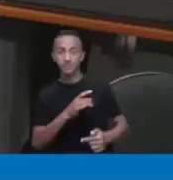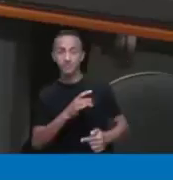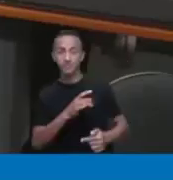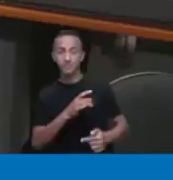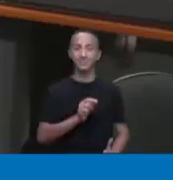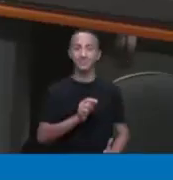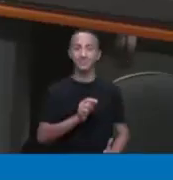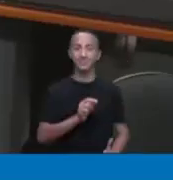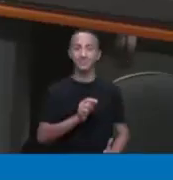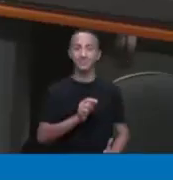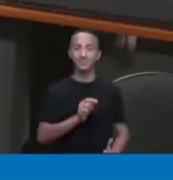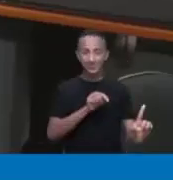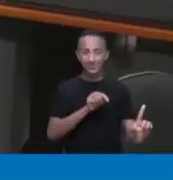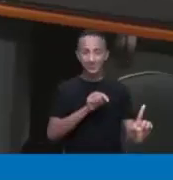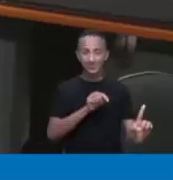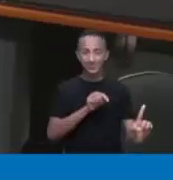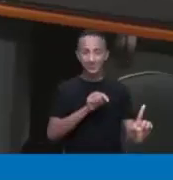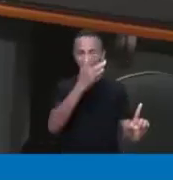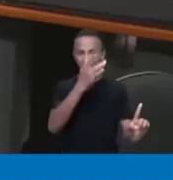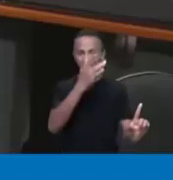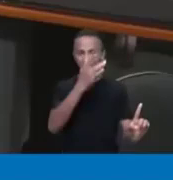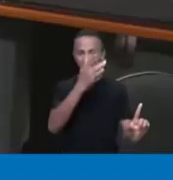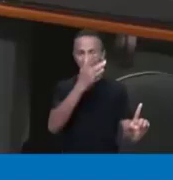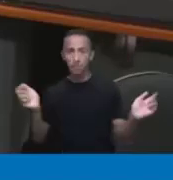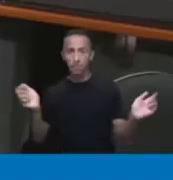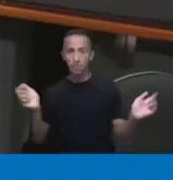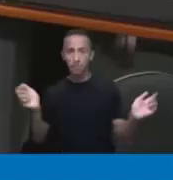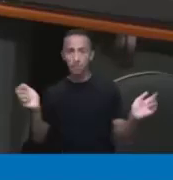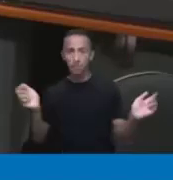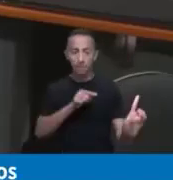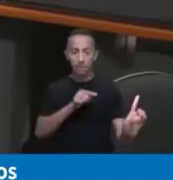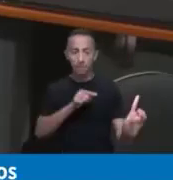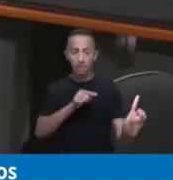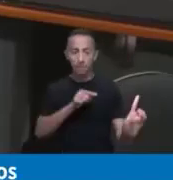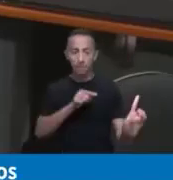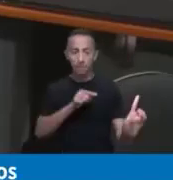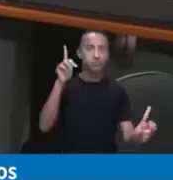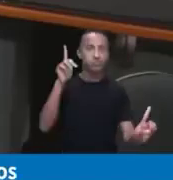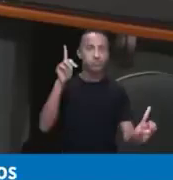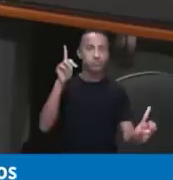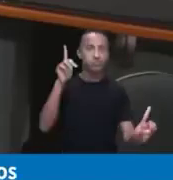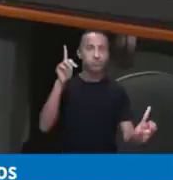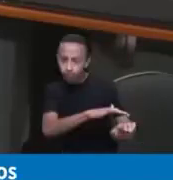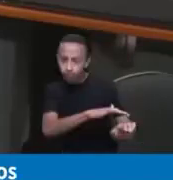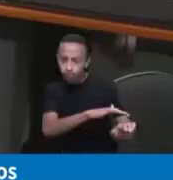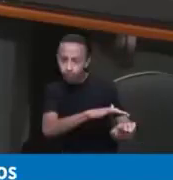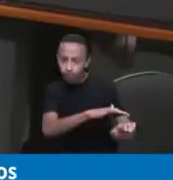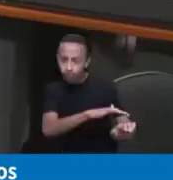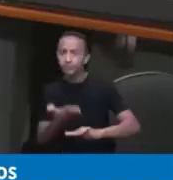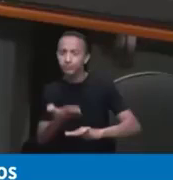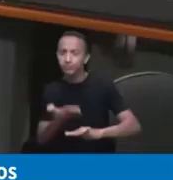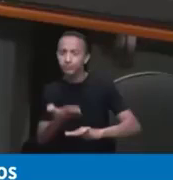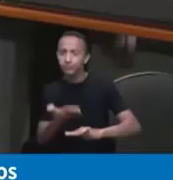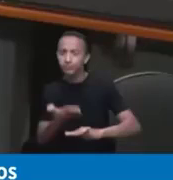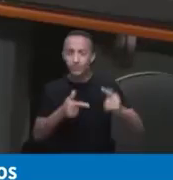na funcionalidade. Aparece quando a pessoa não consegue sustentar uma jornada inteira de trabalho, quando